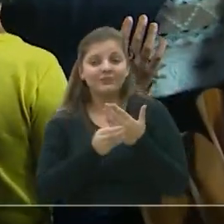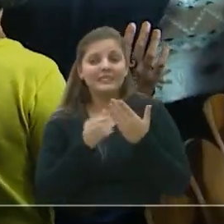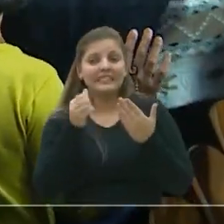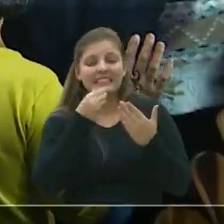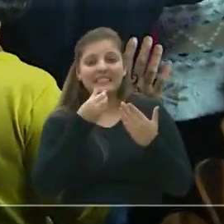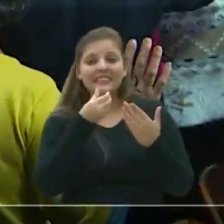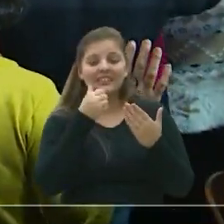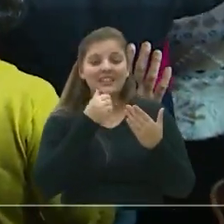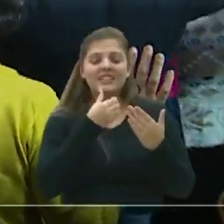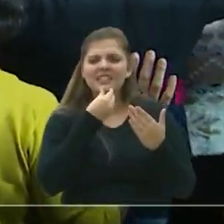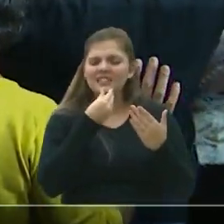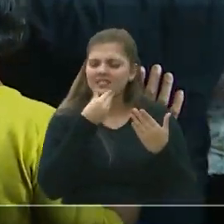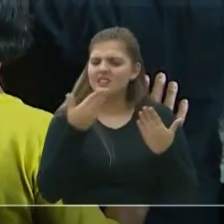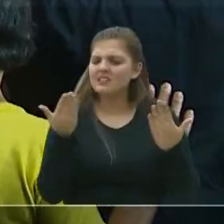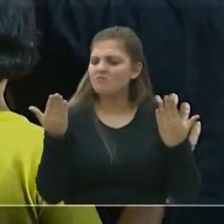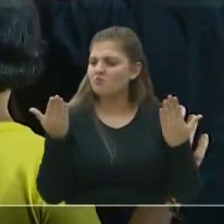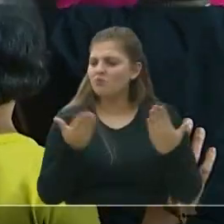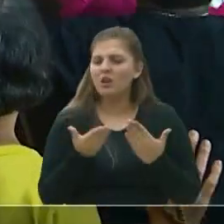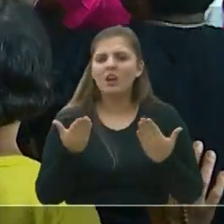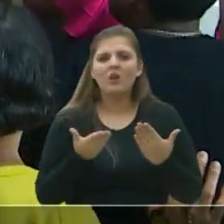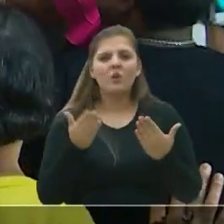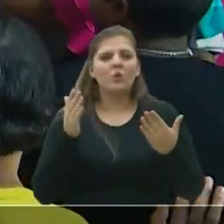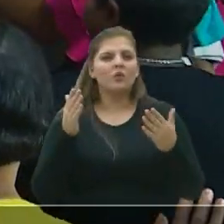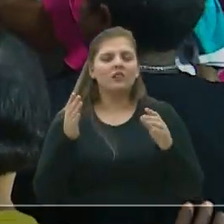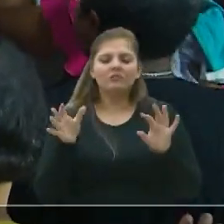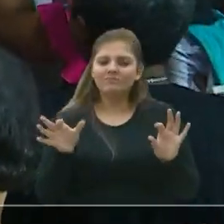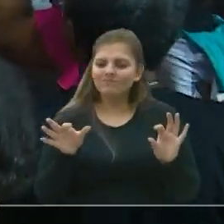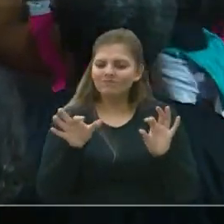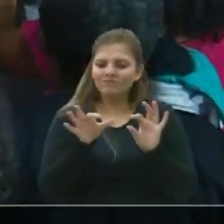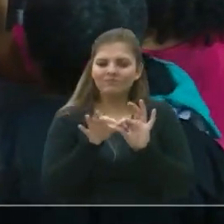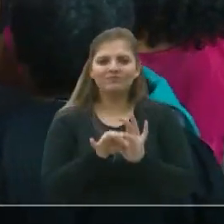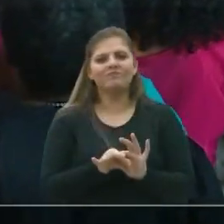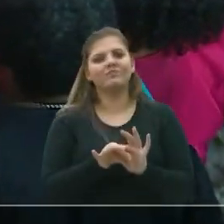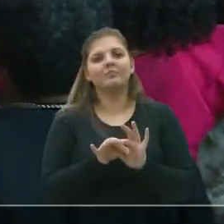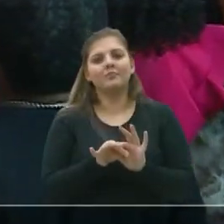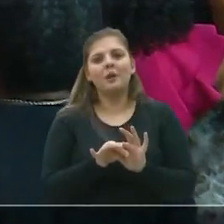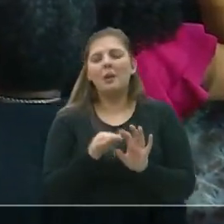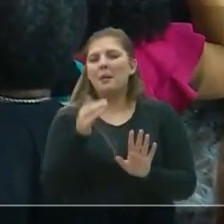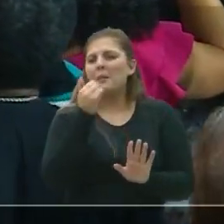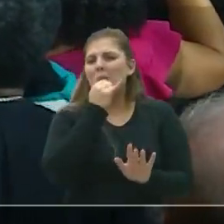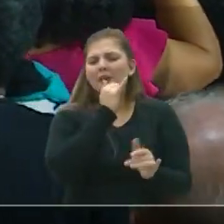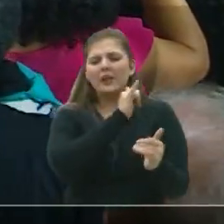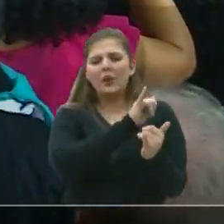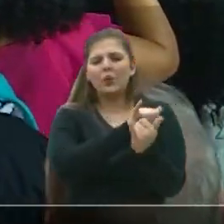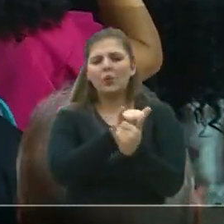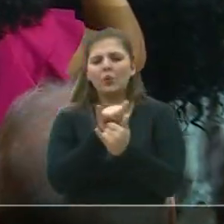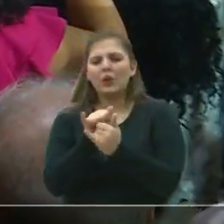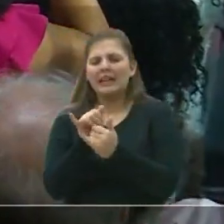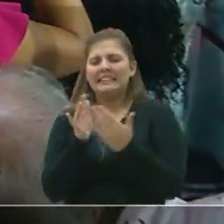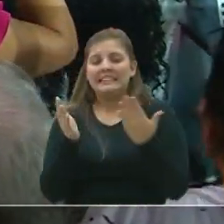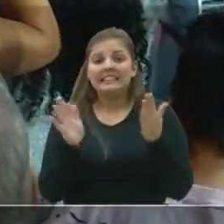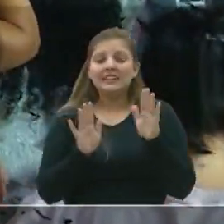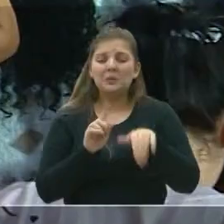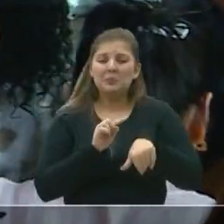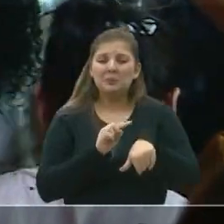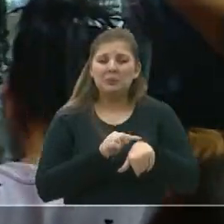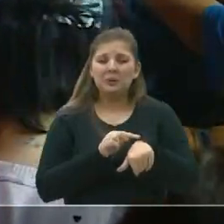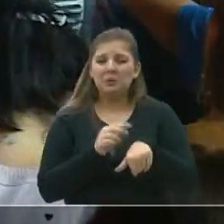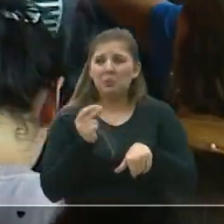reconciliados, liberando perdão. Há muito tempo não se abraçavam, nem